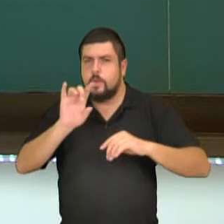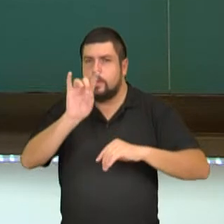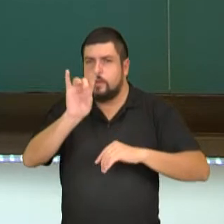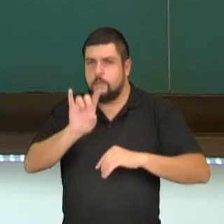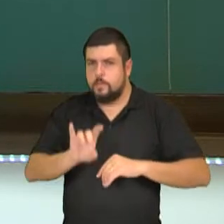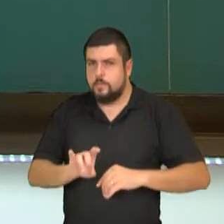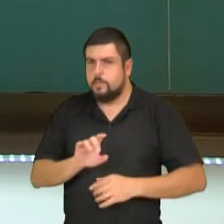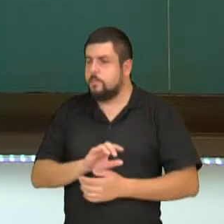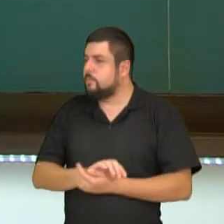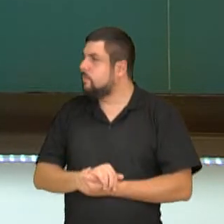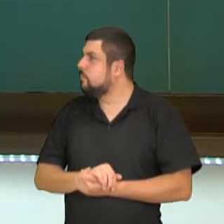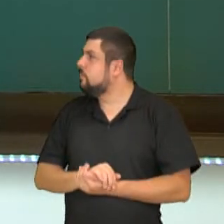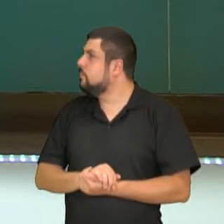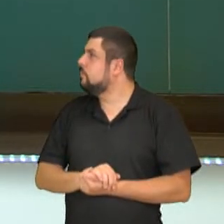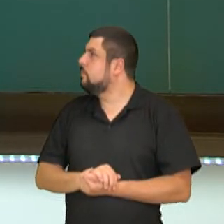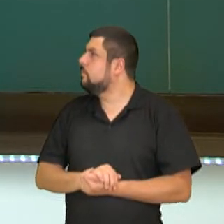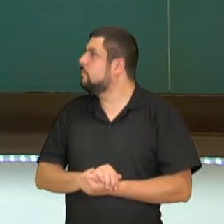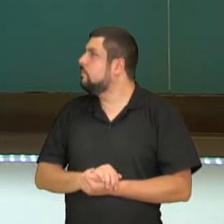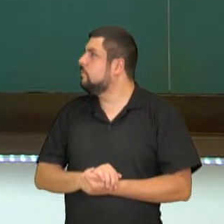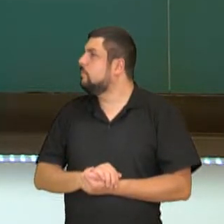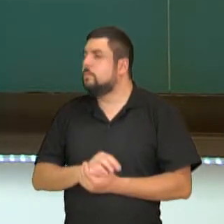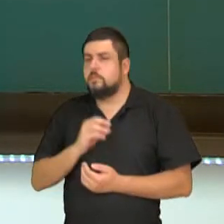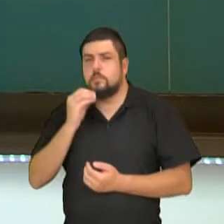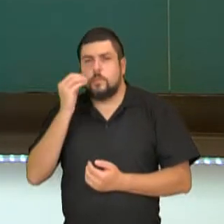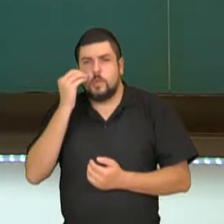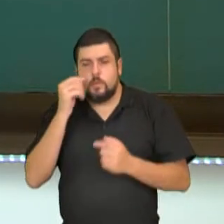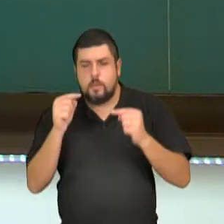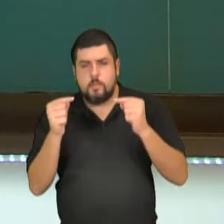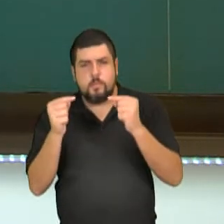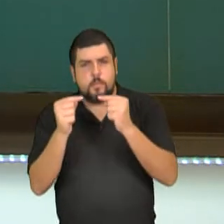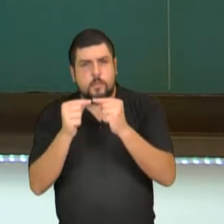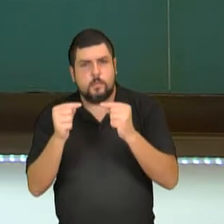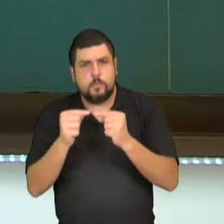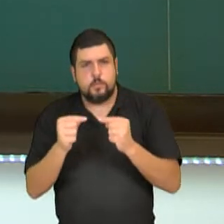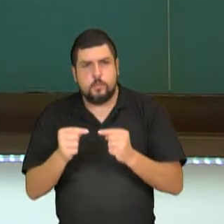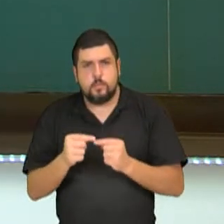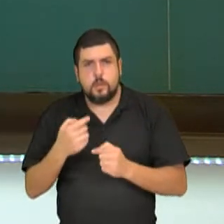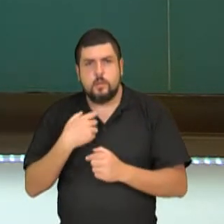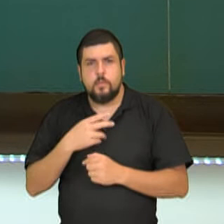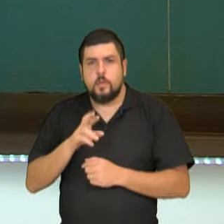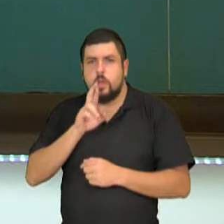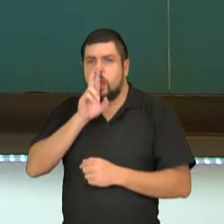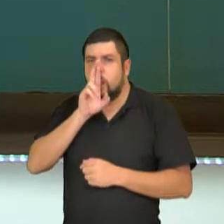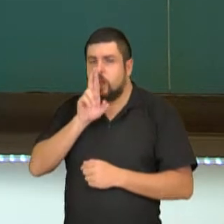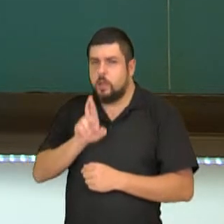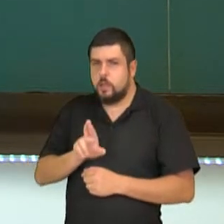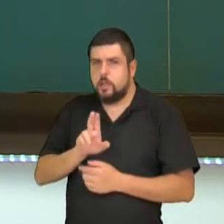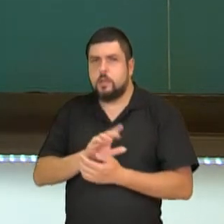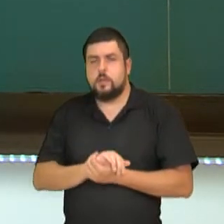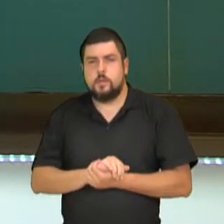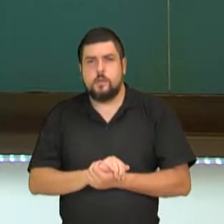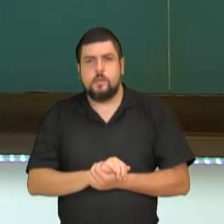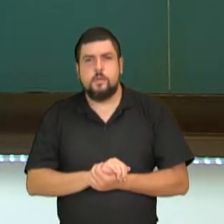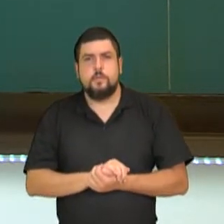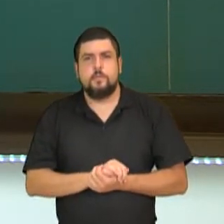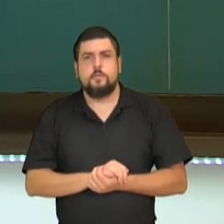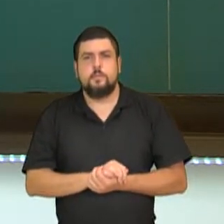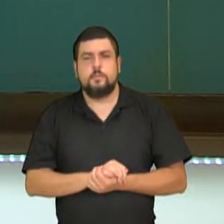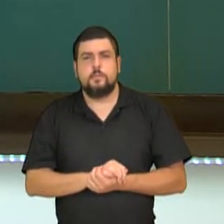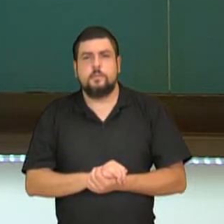de, e isso es. E vai fazer aí a referência, vai fazer a relação, estabelecendo